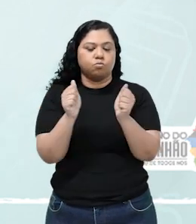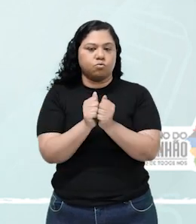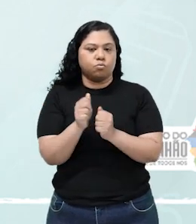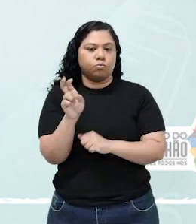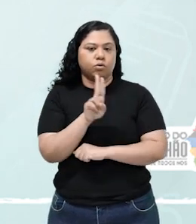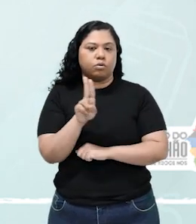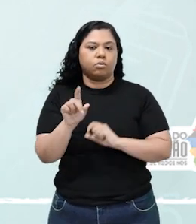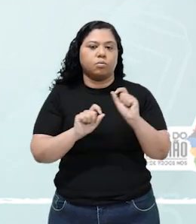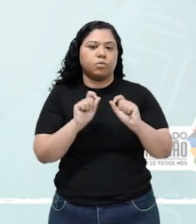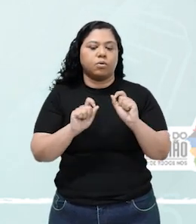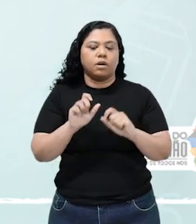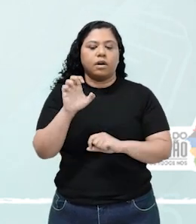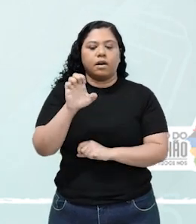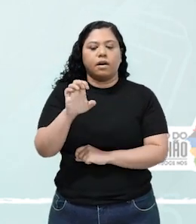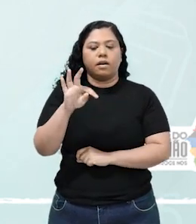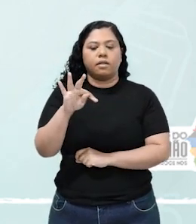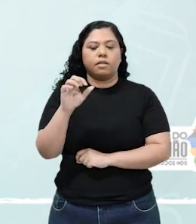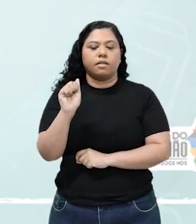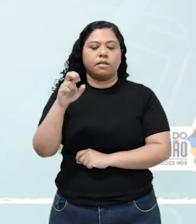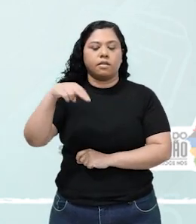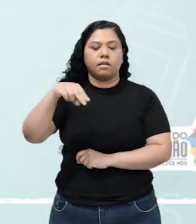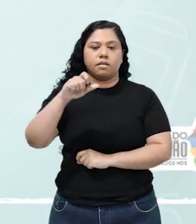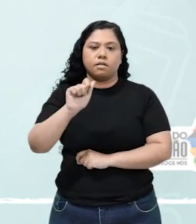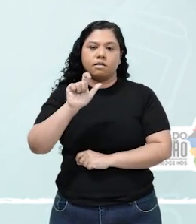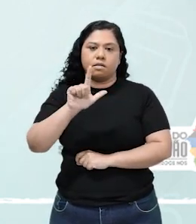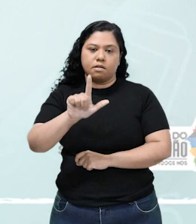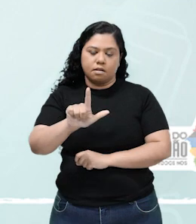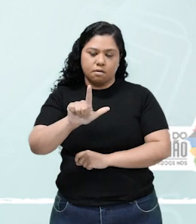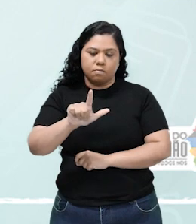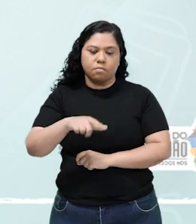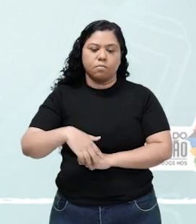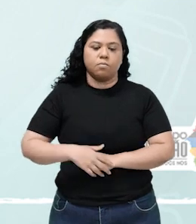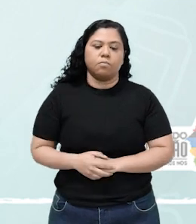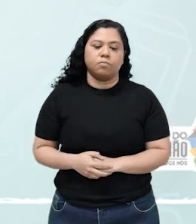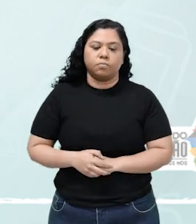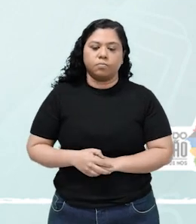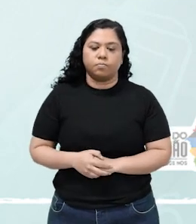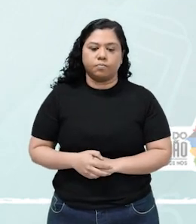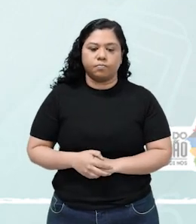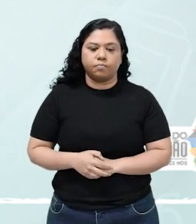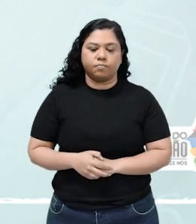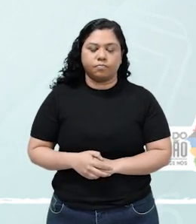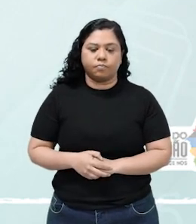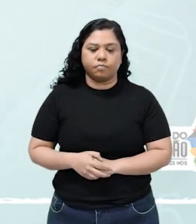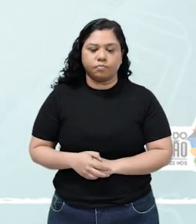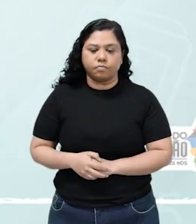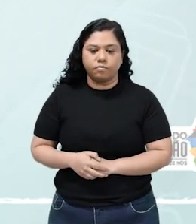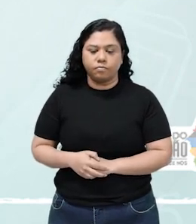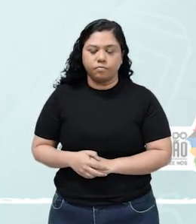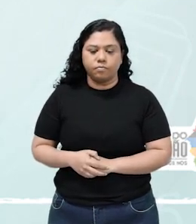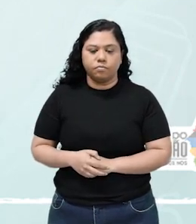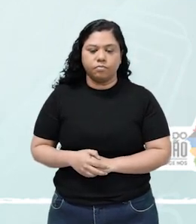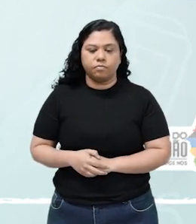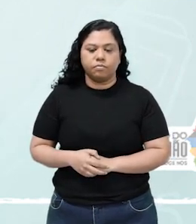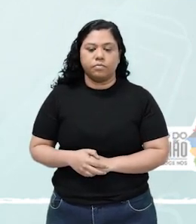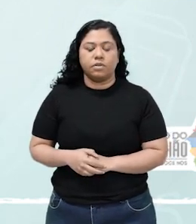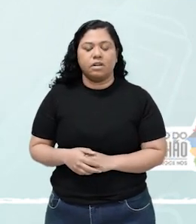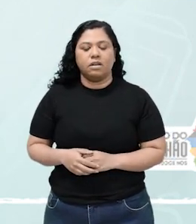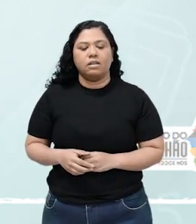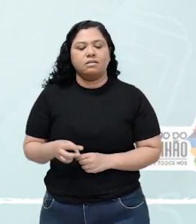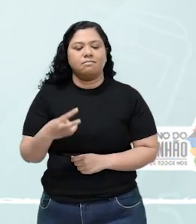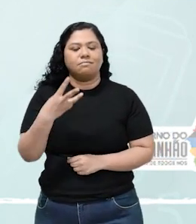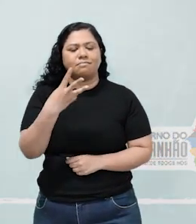juntando etanal. Então, etanal é o aldeído de 2 carbonos. E o aldeído de